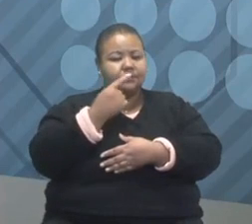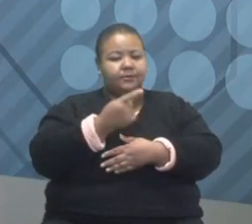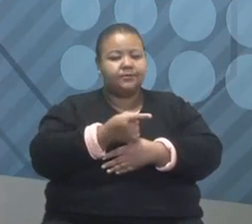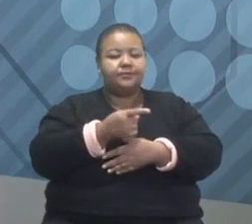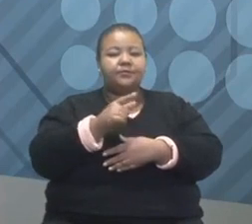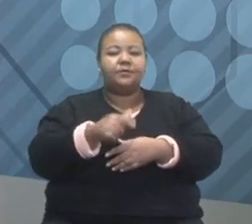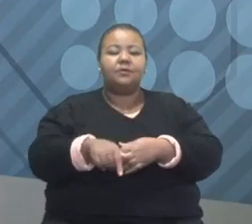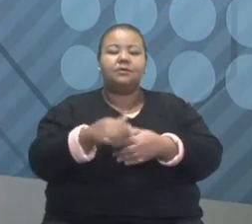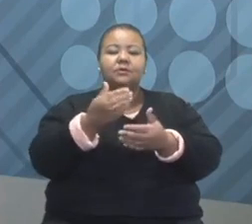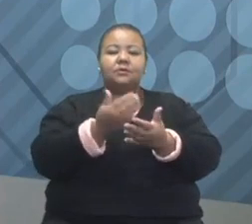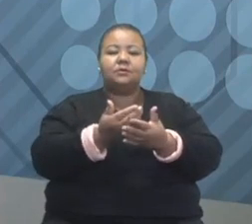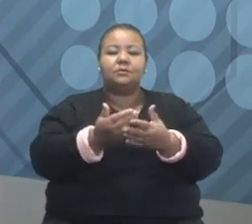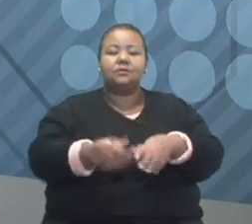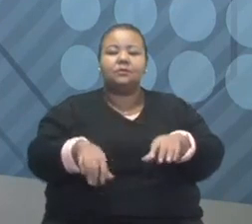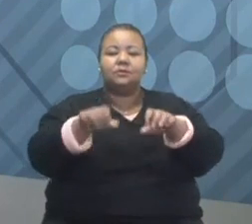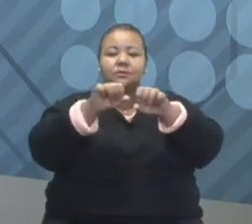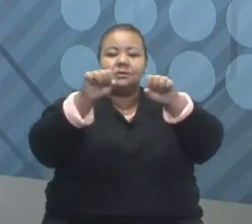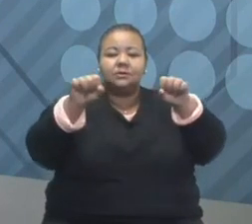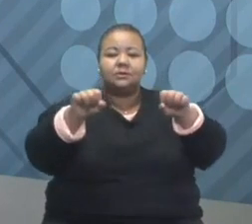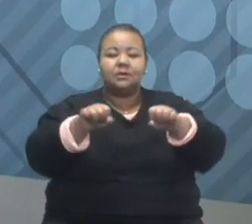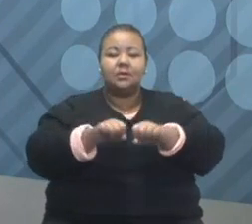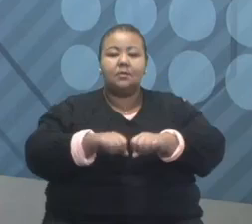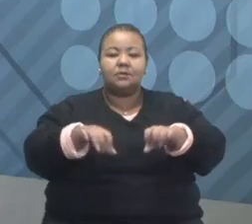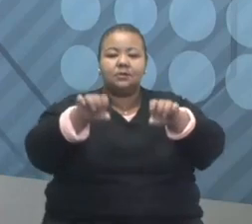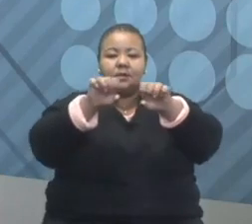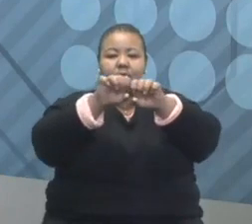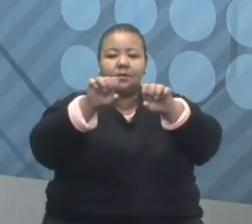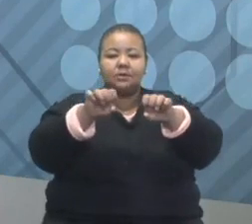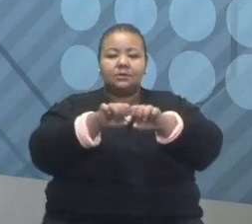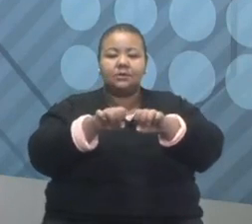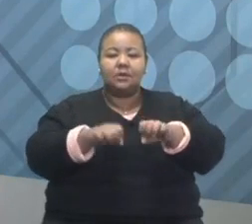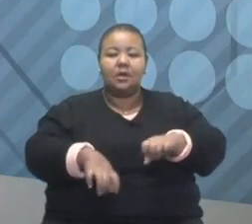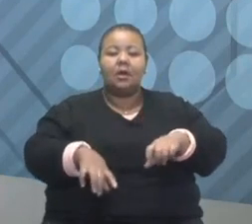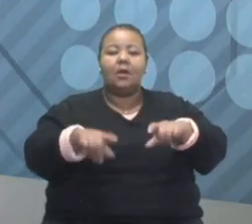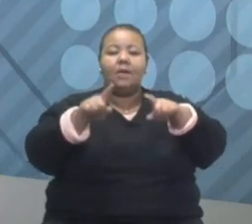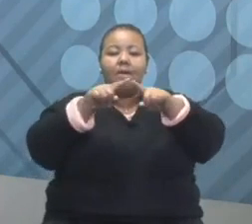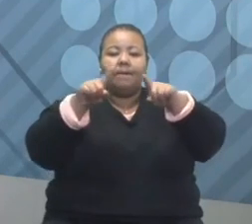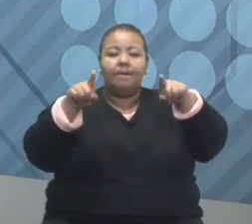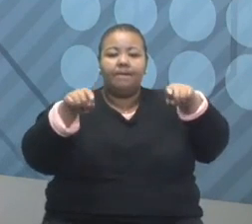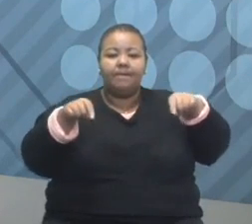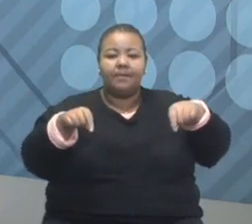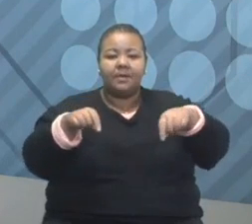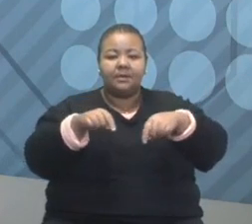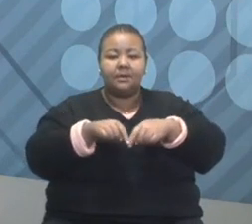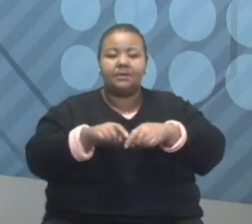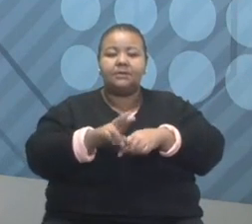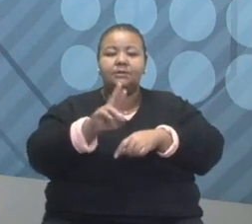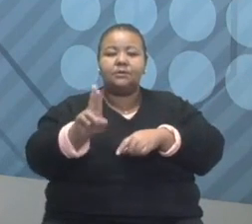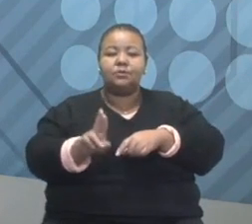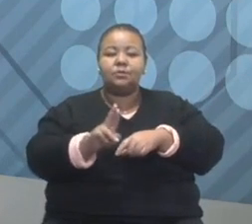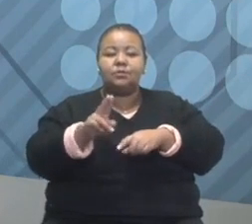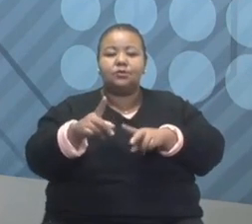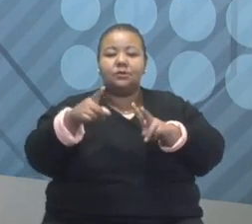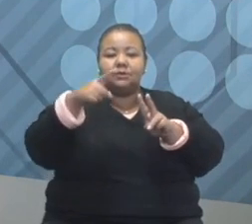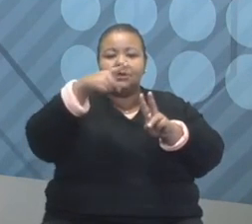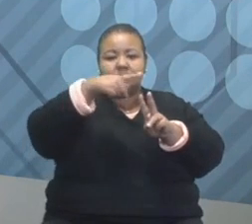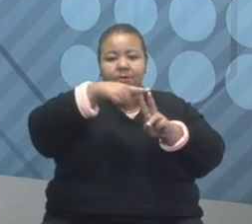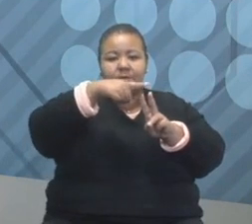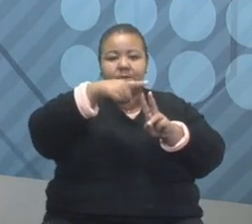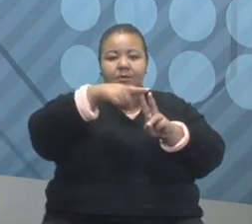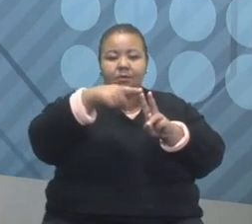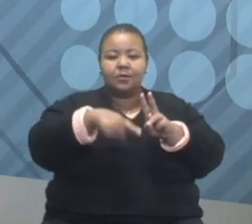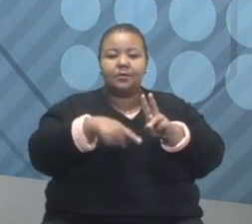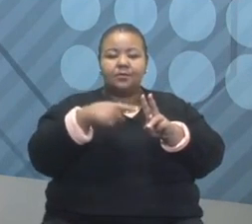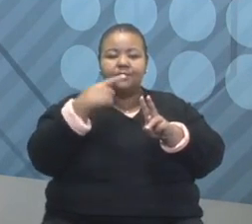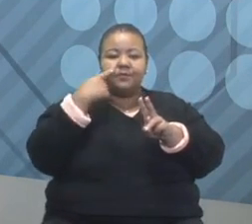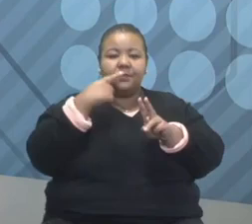Vimos sistemas de equações lineares, matrizes, determinantes, trabalhamos com vetores, vimos essa parte da álgebra vetorial,